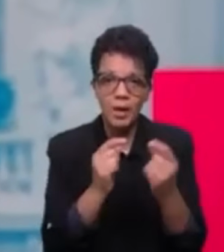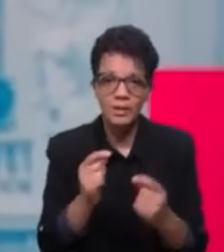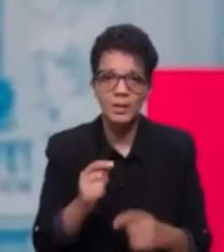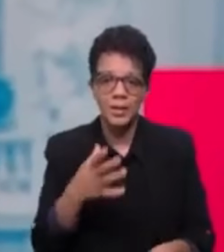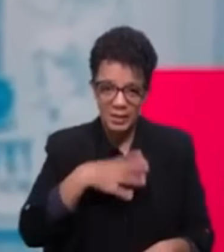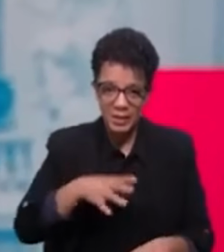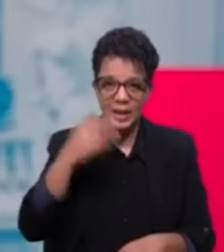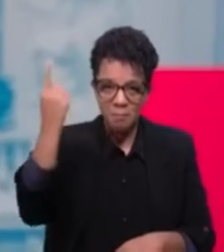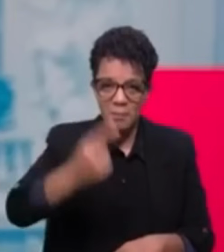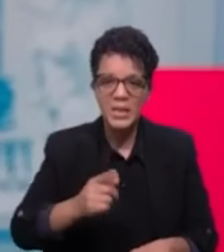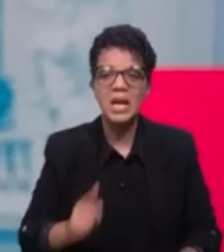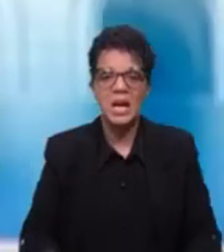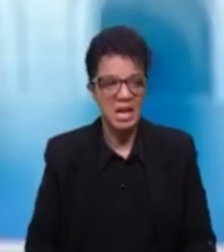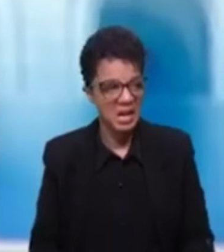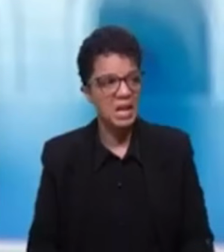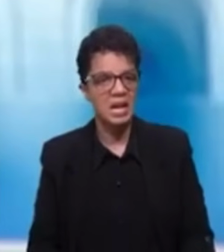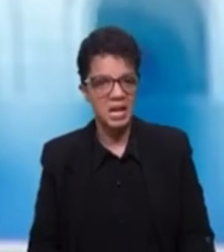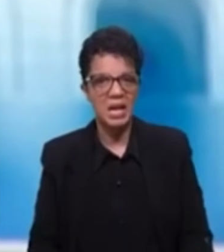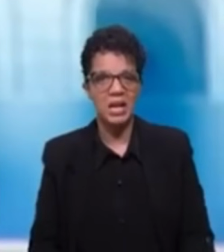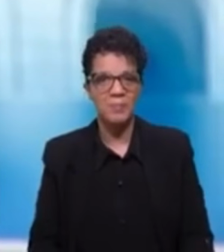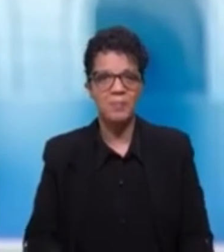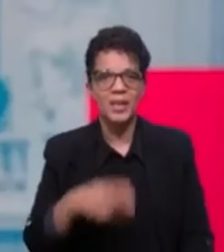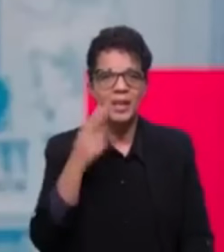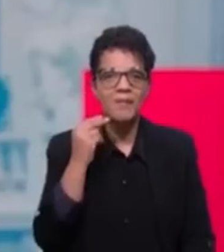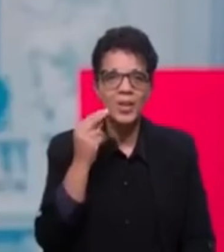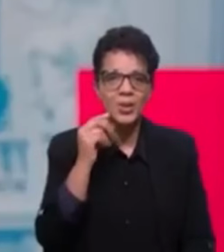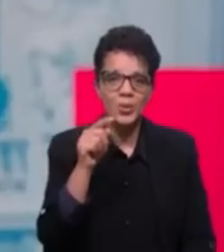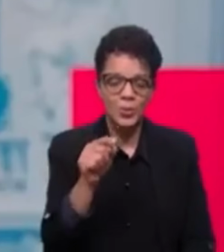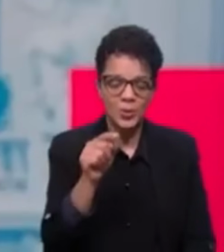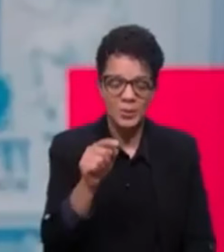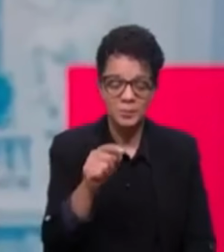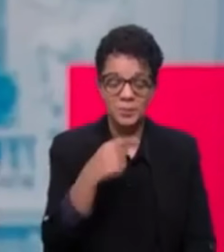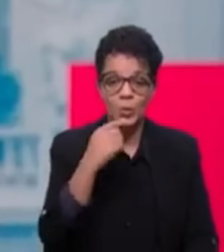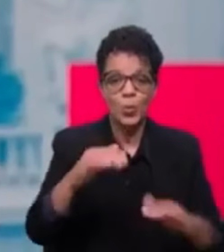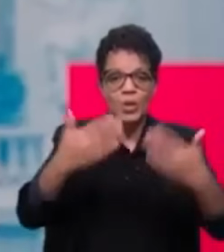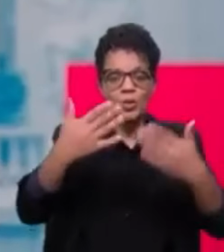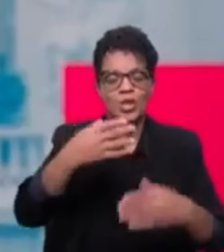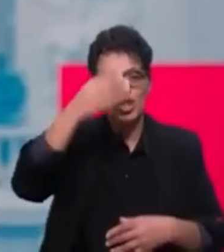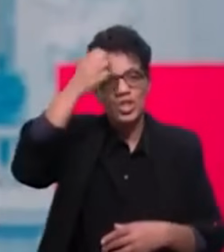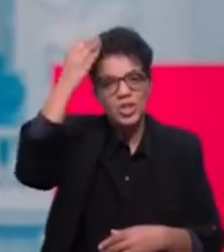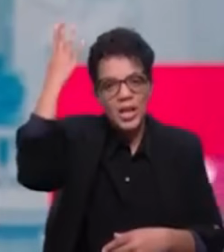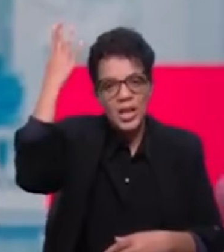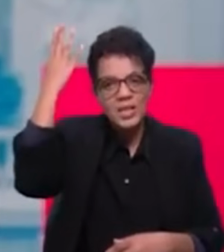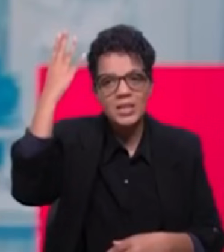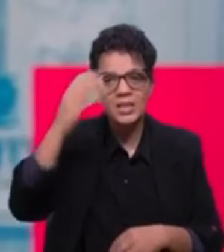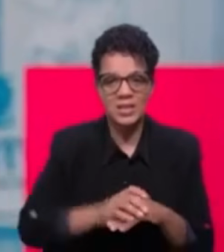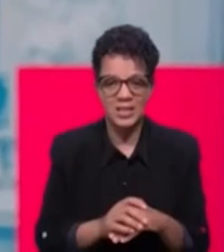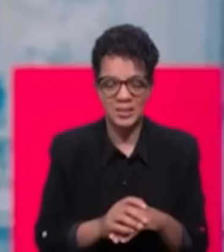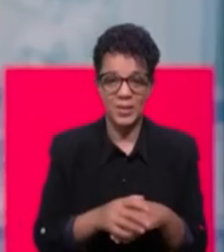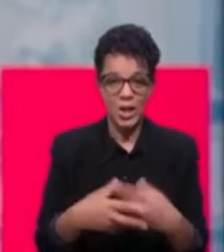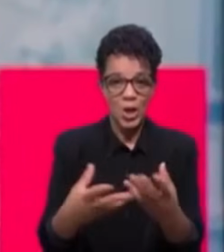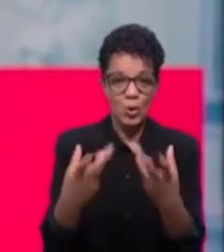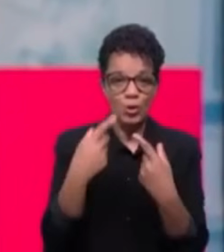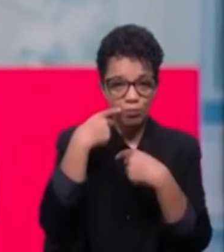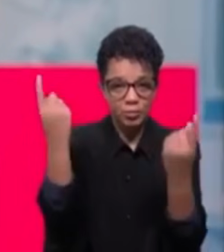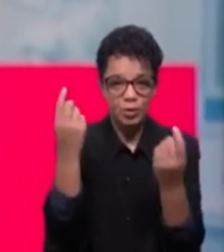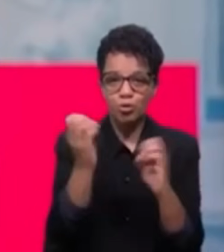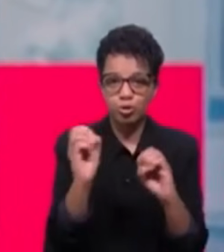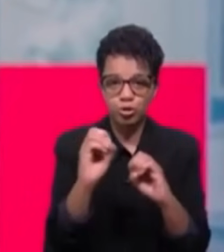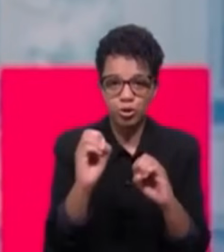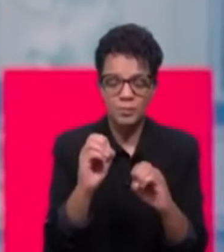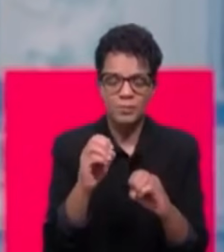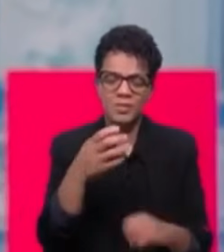Ventura o André Ventura o André Ventura desde o início está digamos a esquecer que não apresentou as contas relativamente às